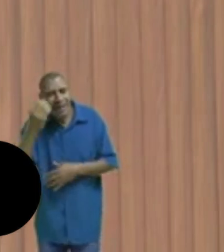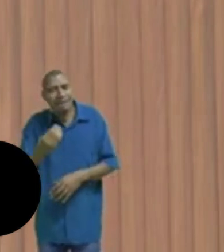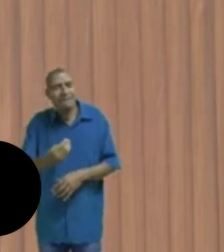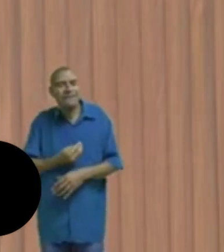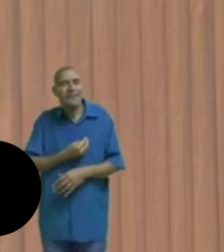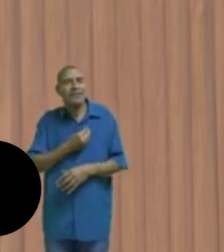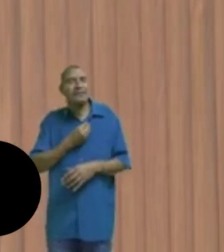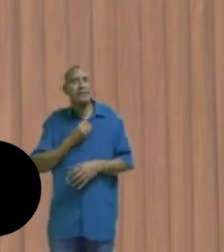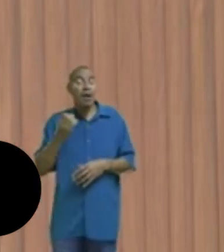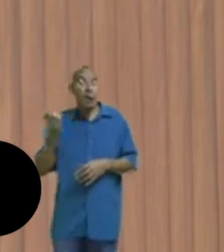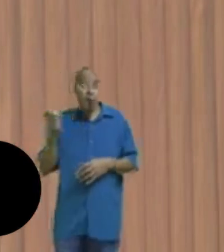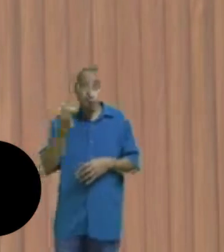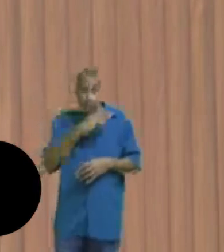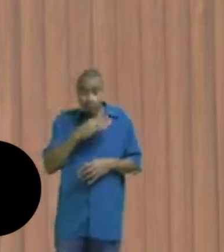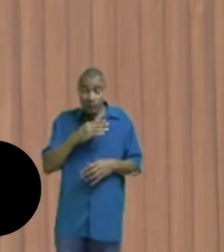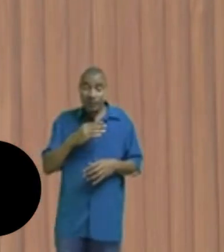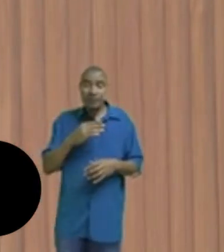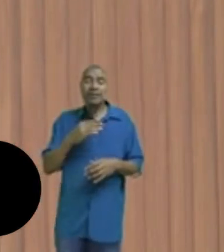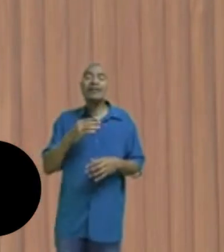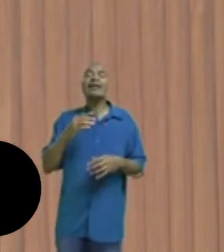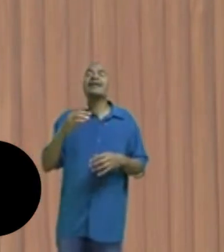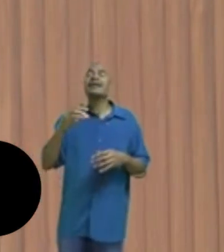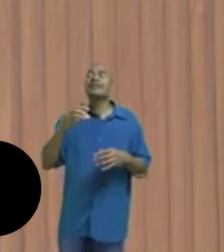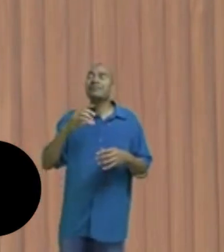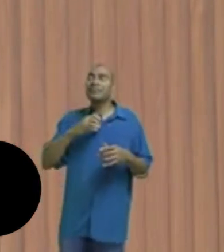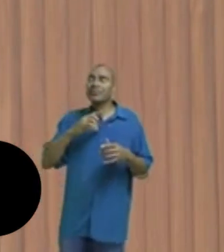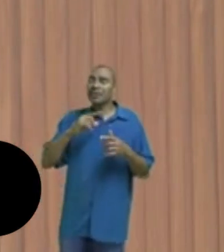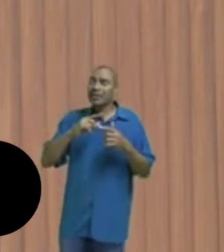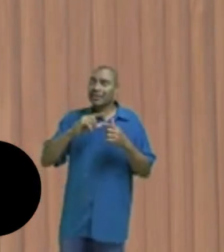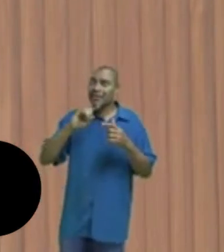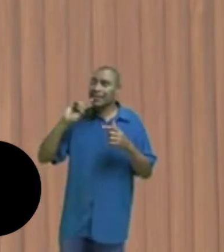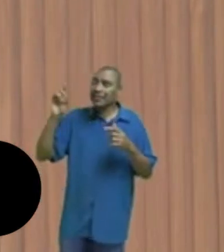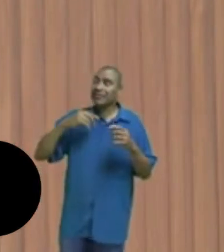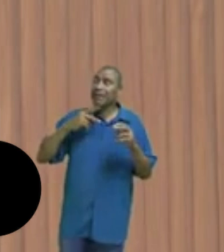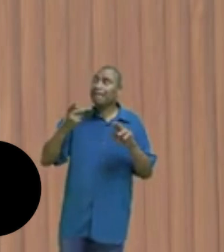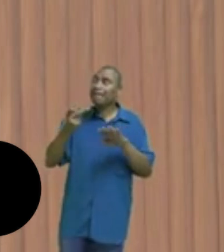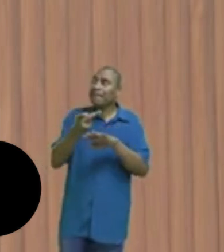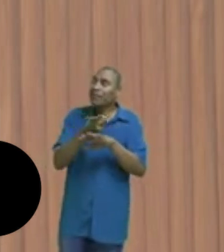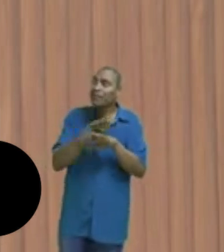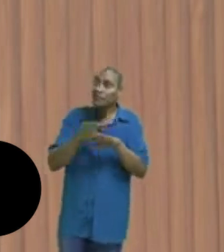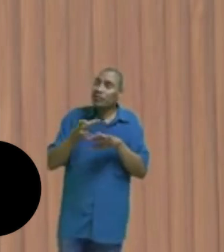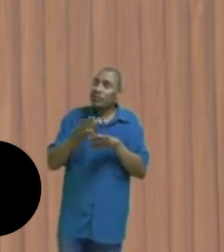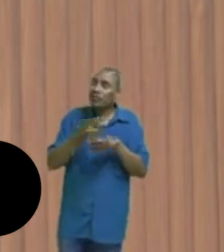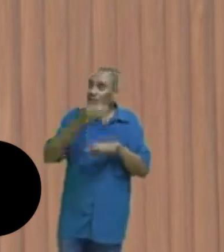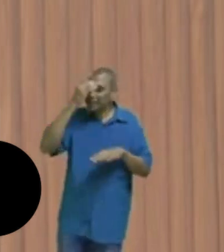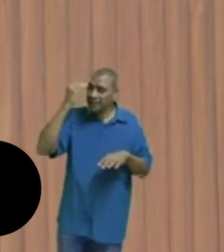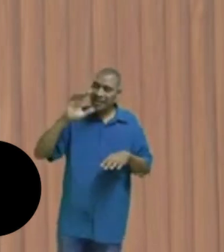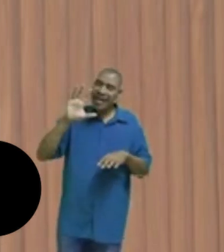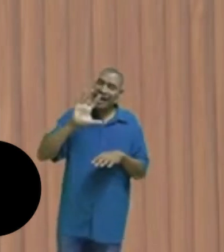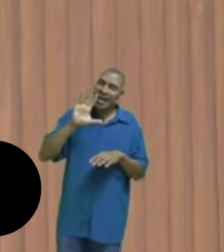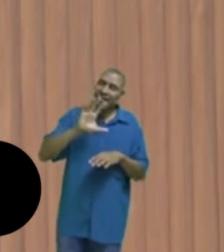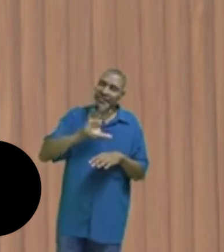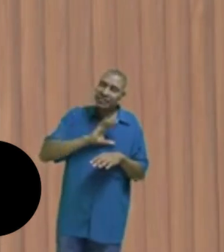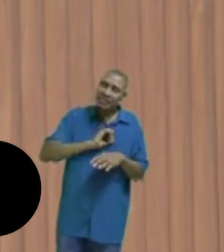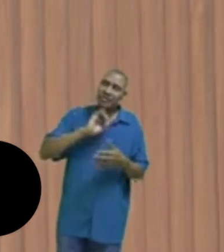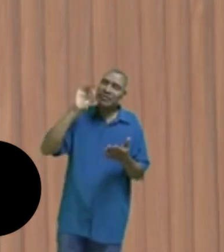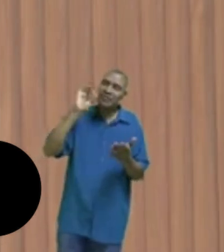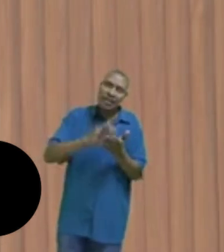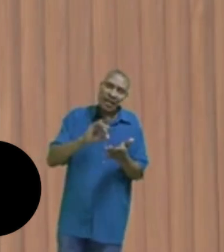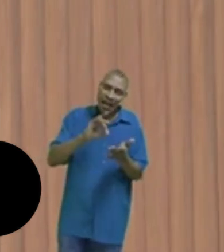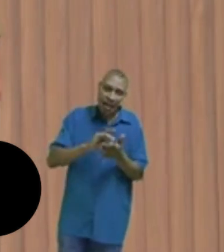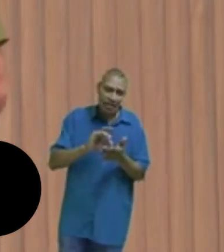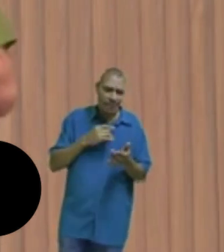espírito e em verdade, porque são estes que o Pai procura. Eu me lembro uma vez, eu vi um